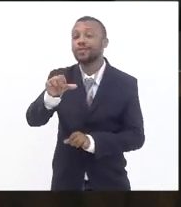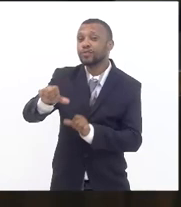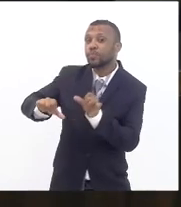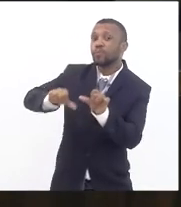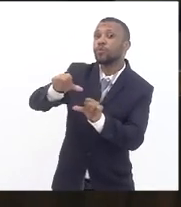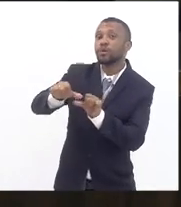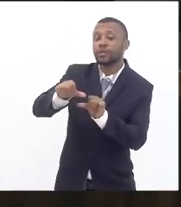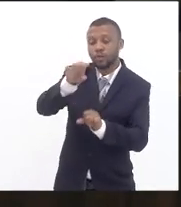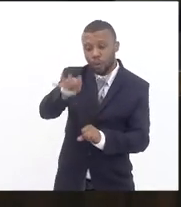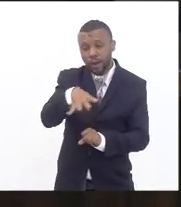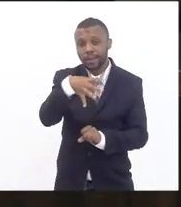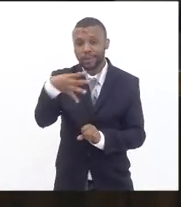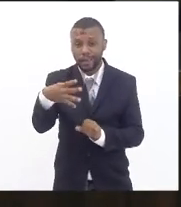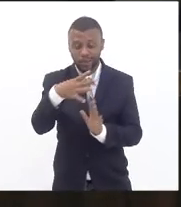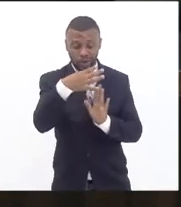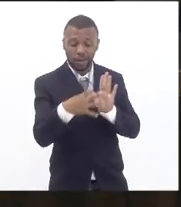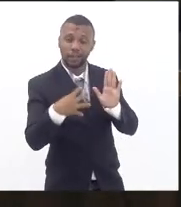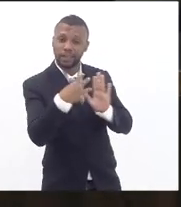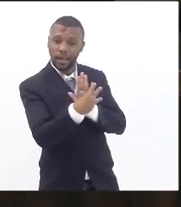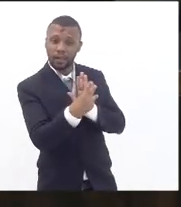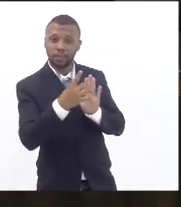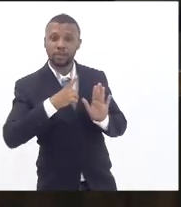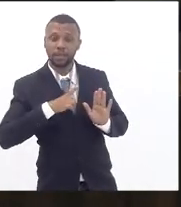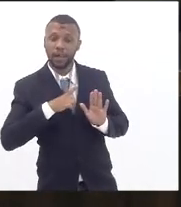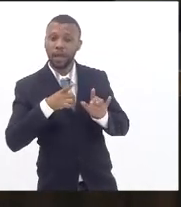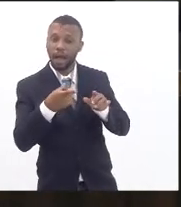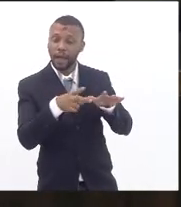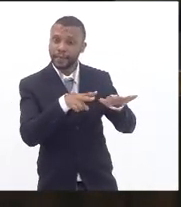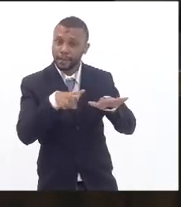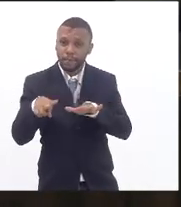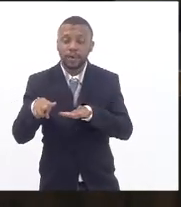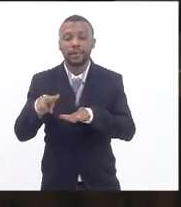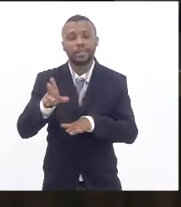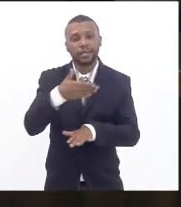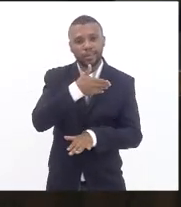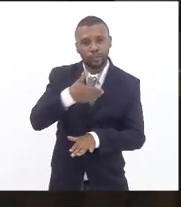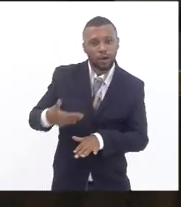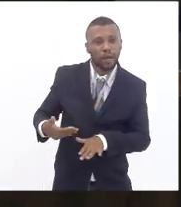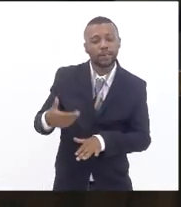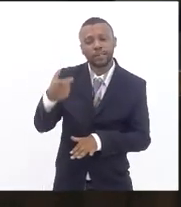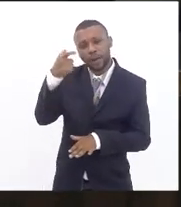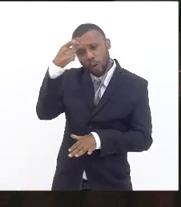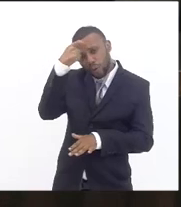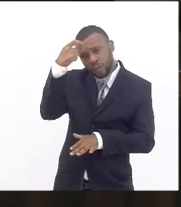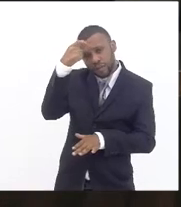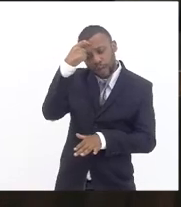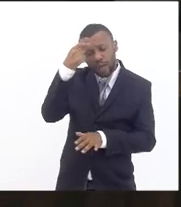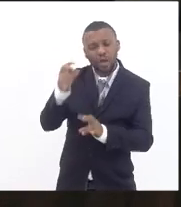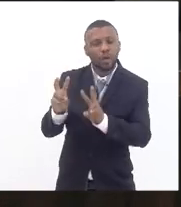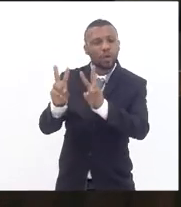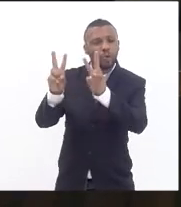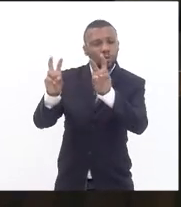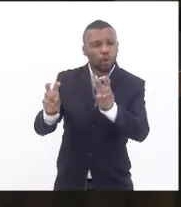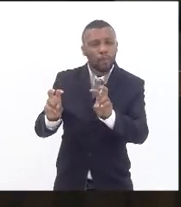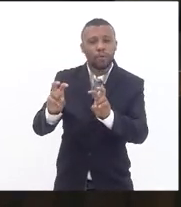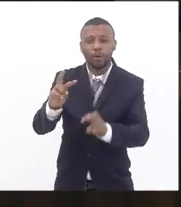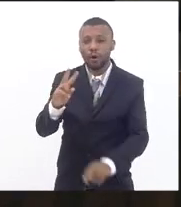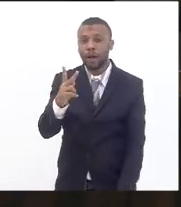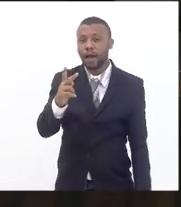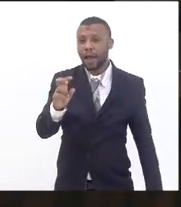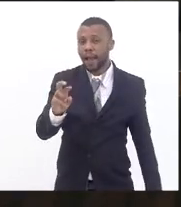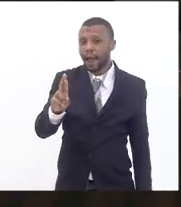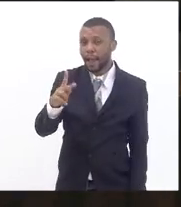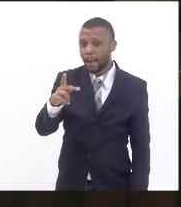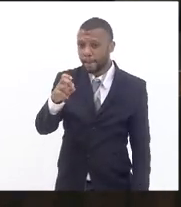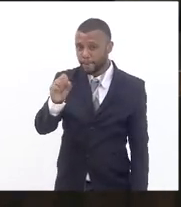no calendário oficial do Estado de Janeiro a Semana Estadual da Conscientização sobre o Herpes Zoster